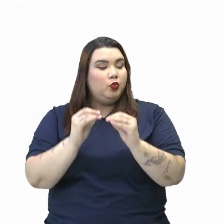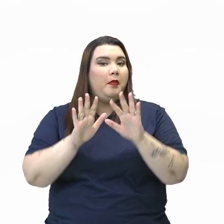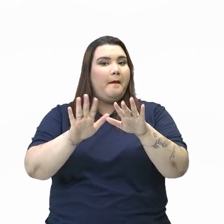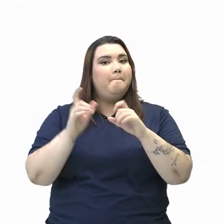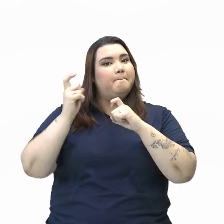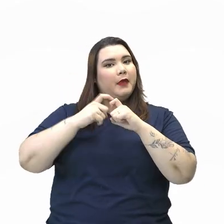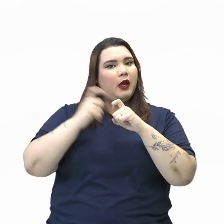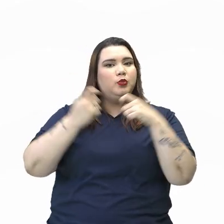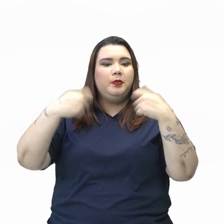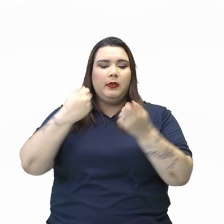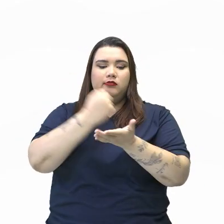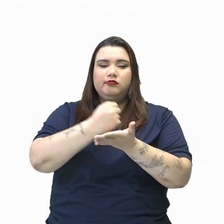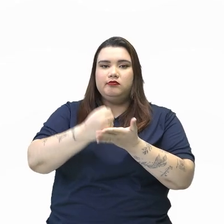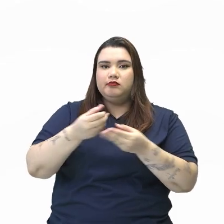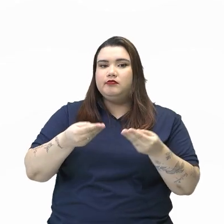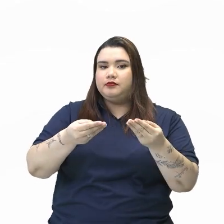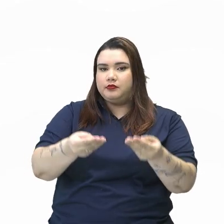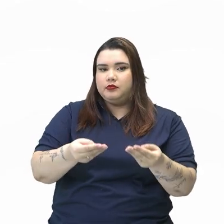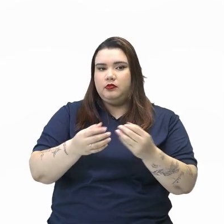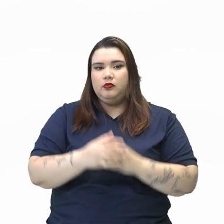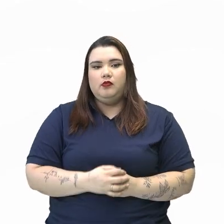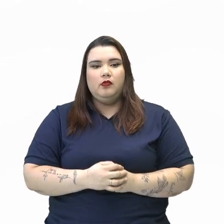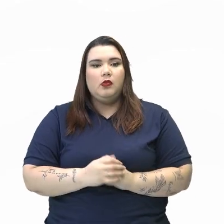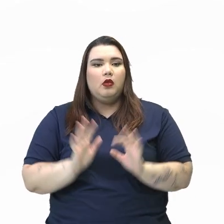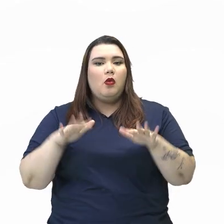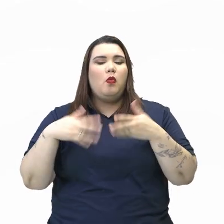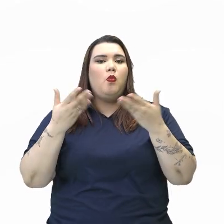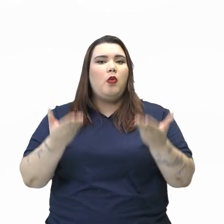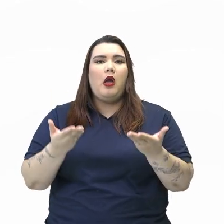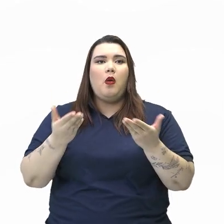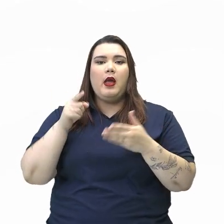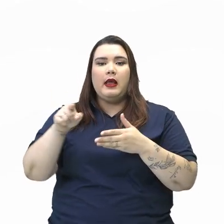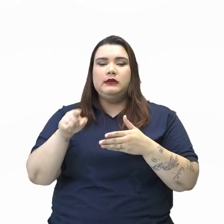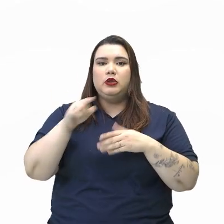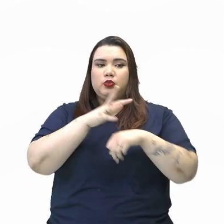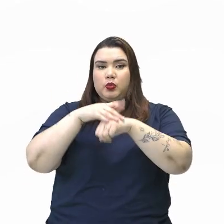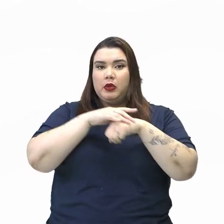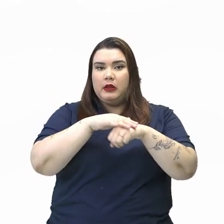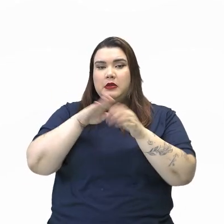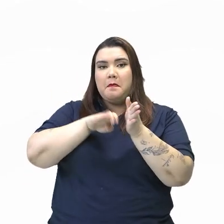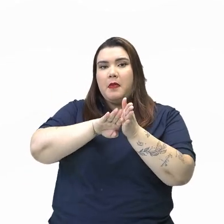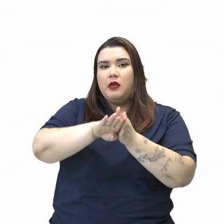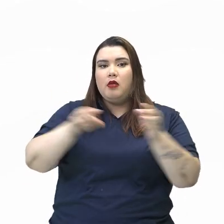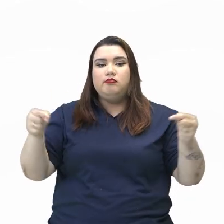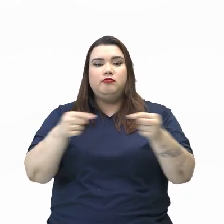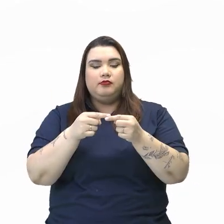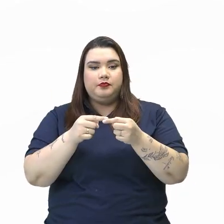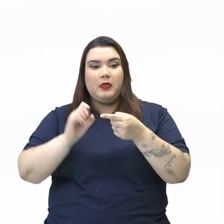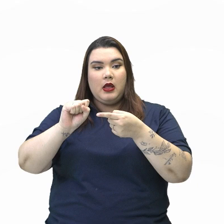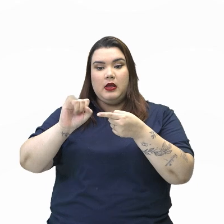recomendação médica. Qual é o cenário epidemiológico no Brasil das bactérias? Na